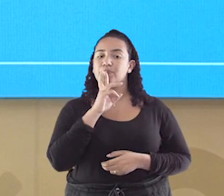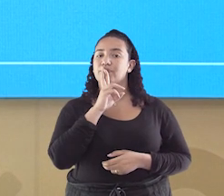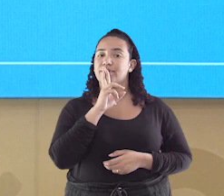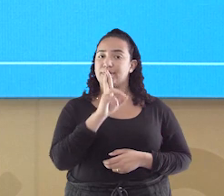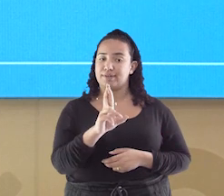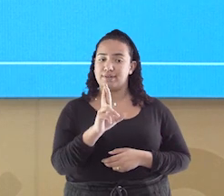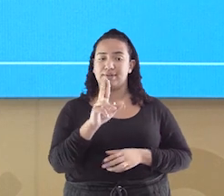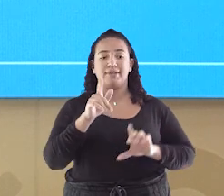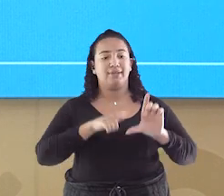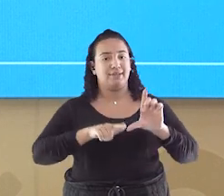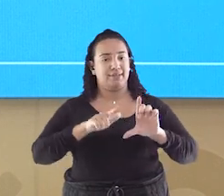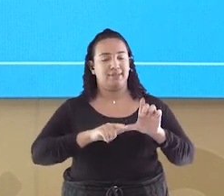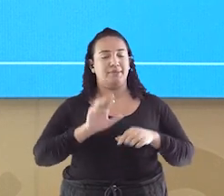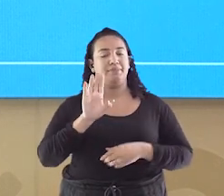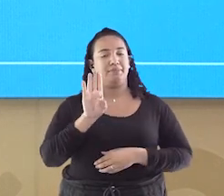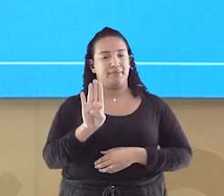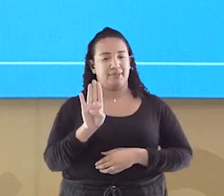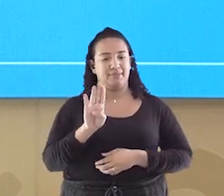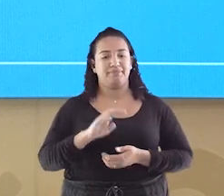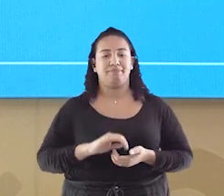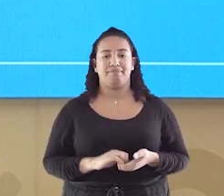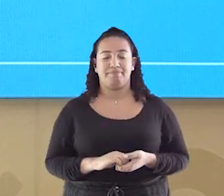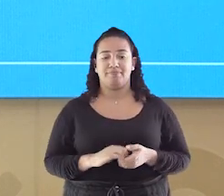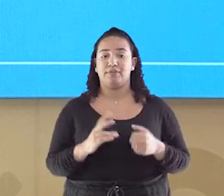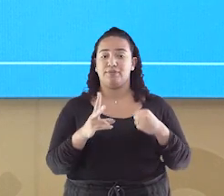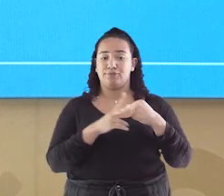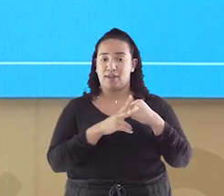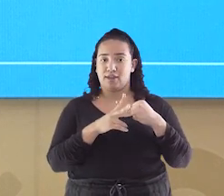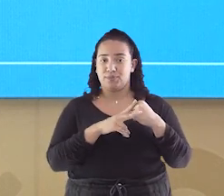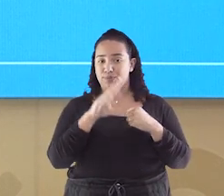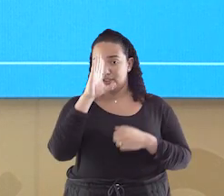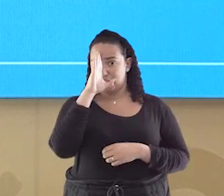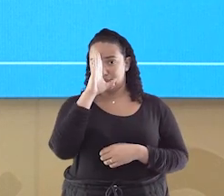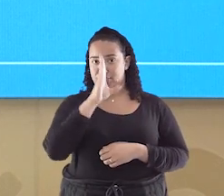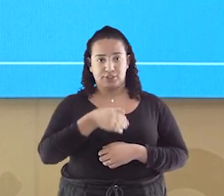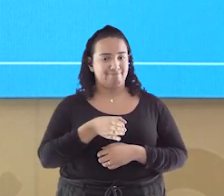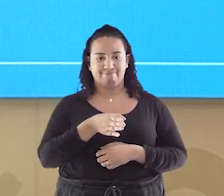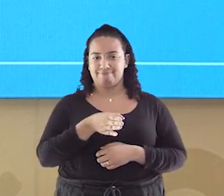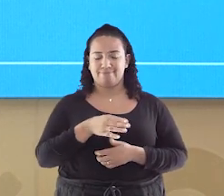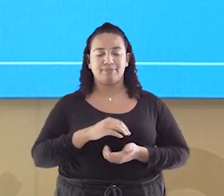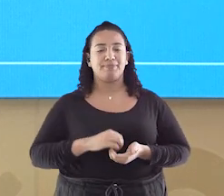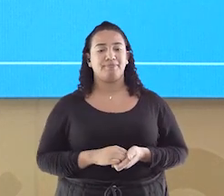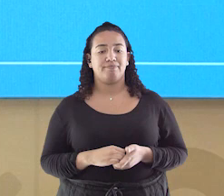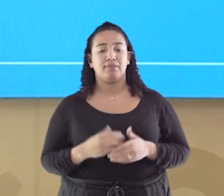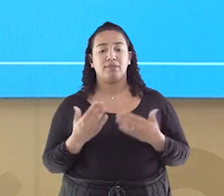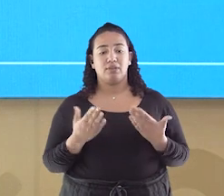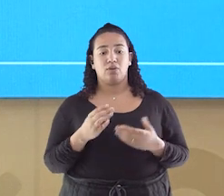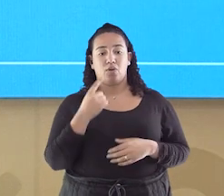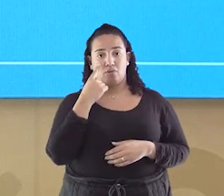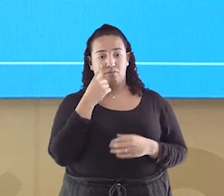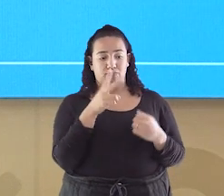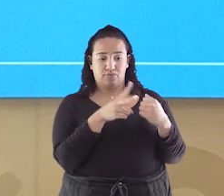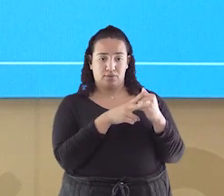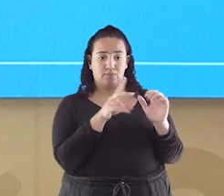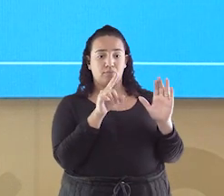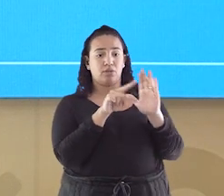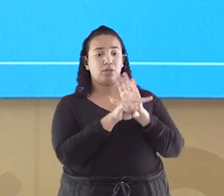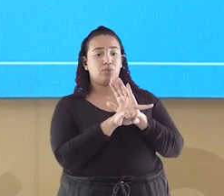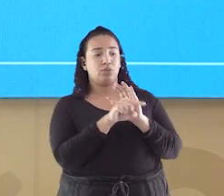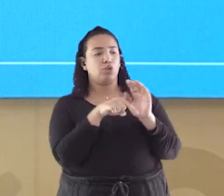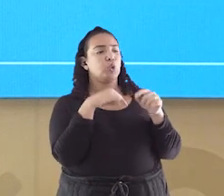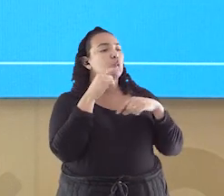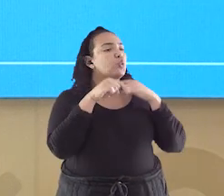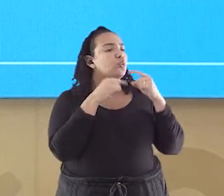Resposta da questão 4. Letra B. Verbo transitivo indireto. Ao realizarmos uma pergunta para o verbo